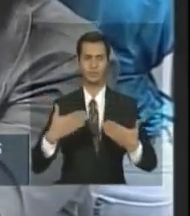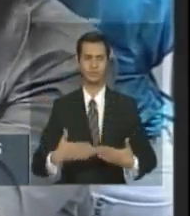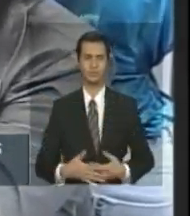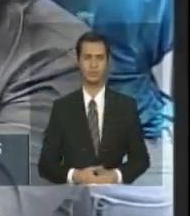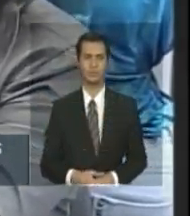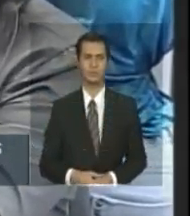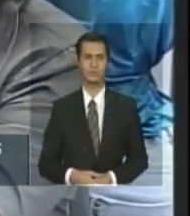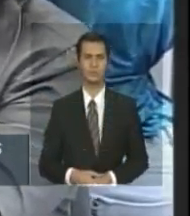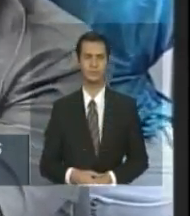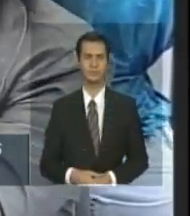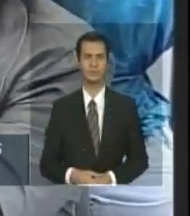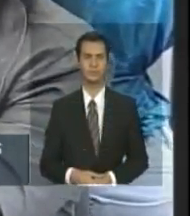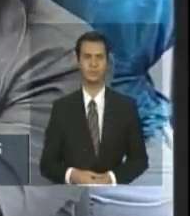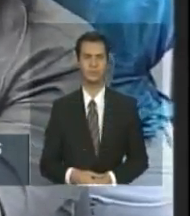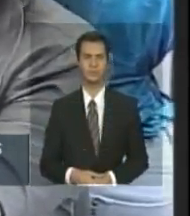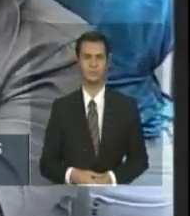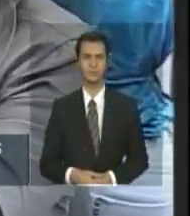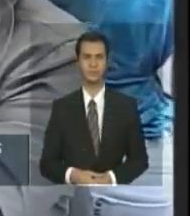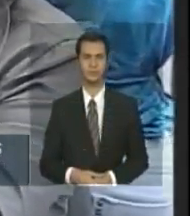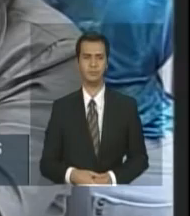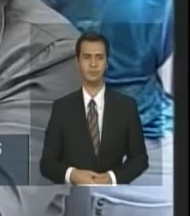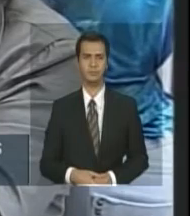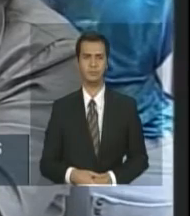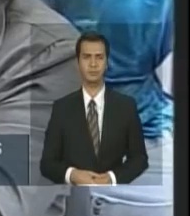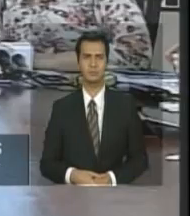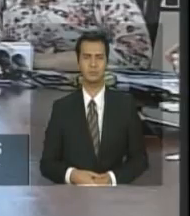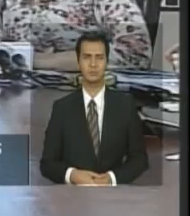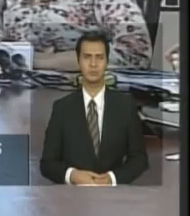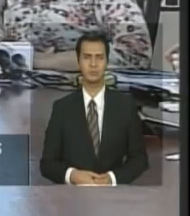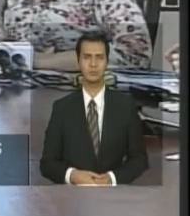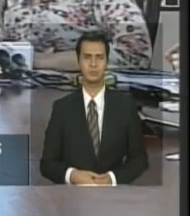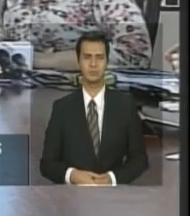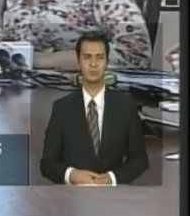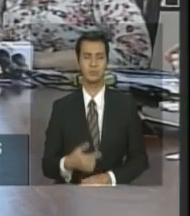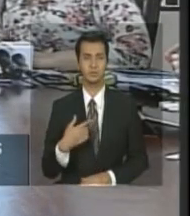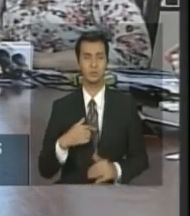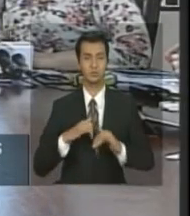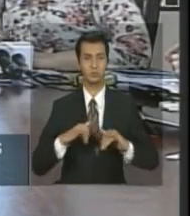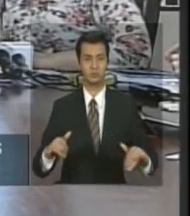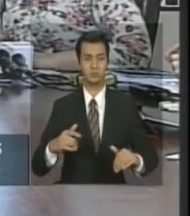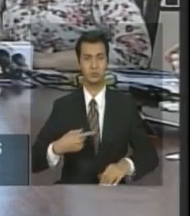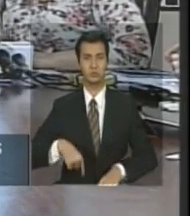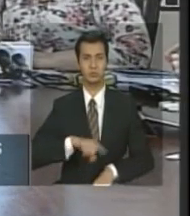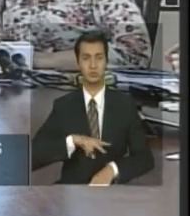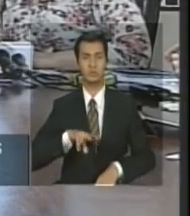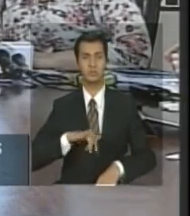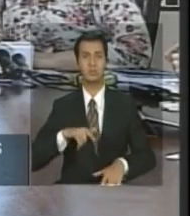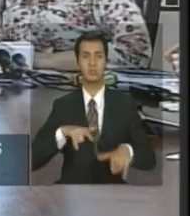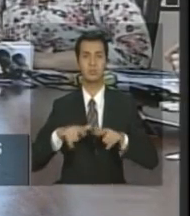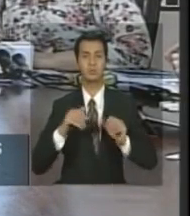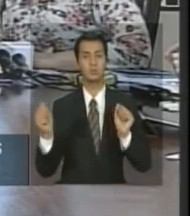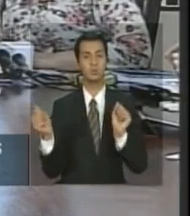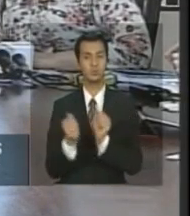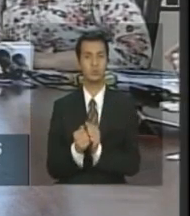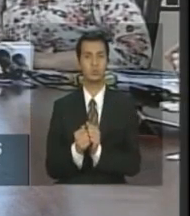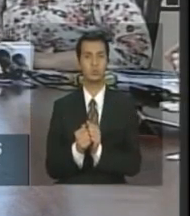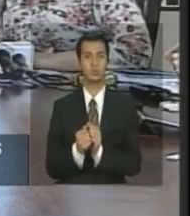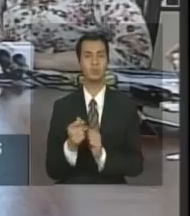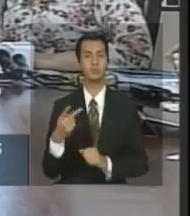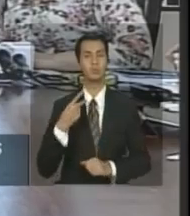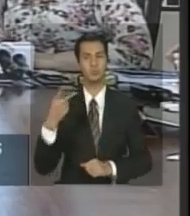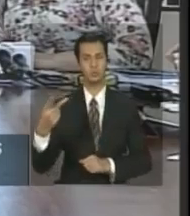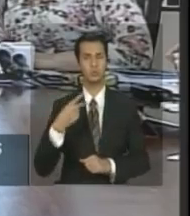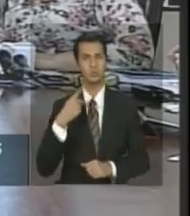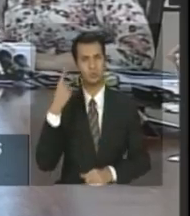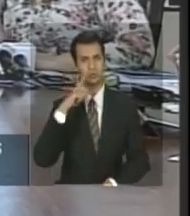o que eles deram e com o que seria certo, né? Não, então, isso que eu estou dizendo a vocês. Nós vamos fazer esse exercício conjuntamente. Nós e eles... A